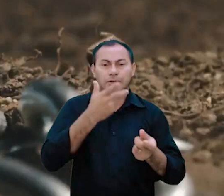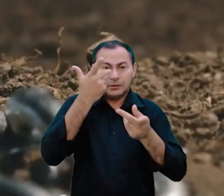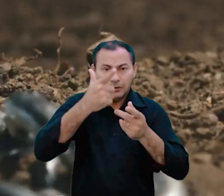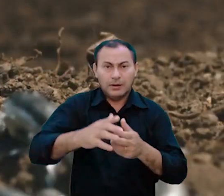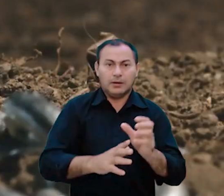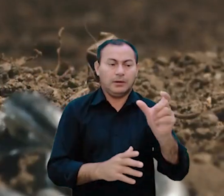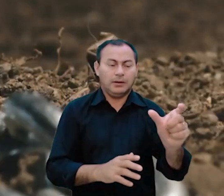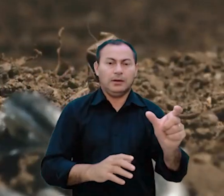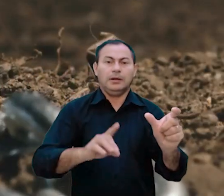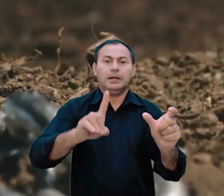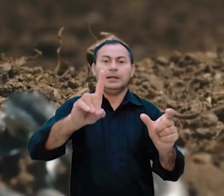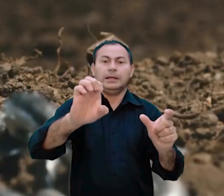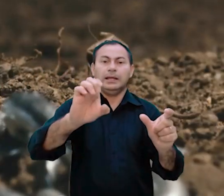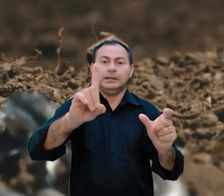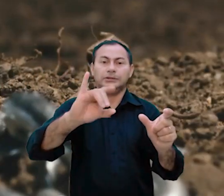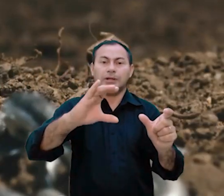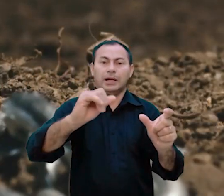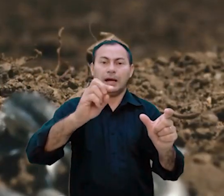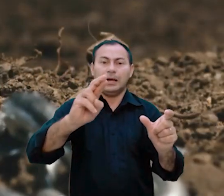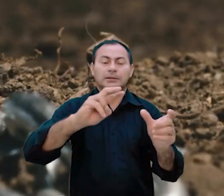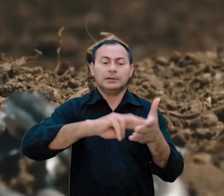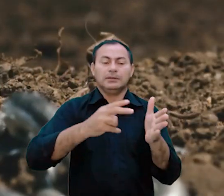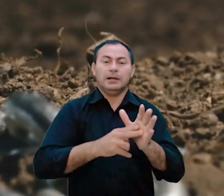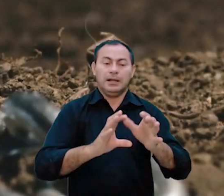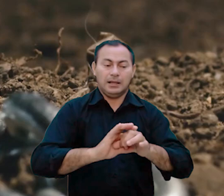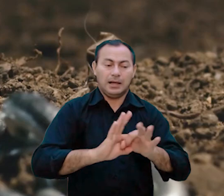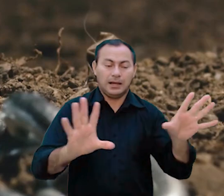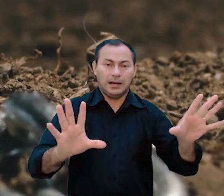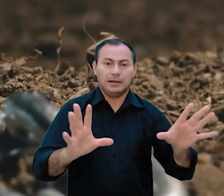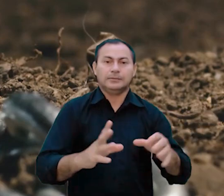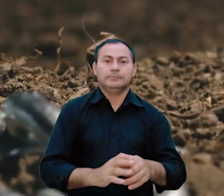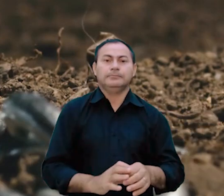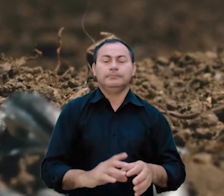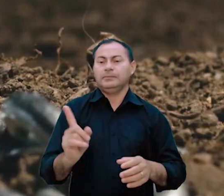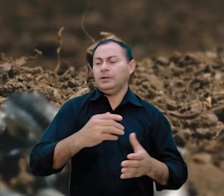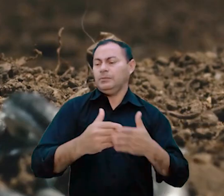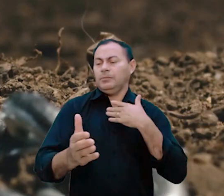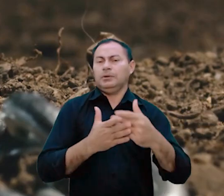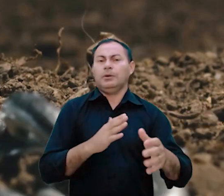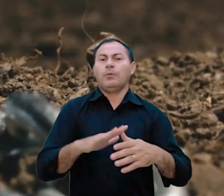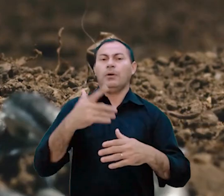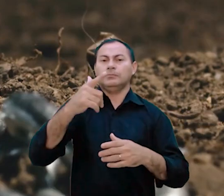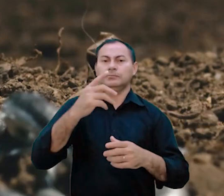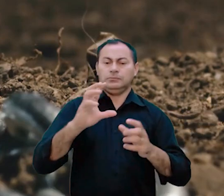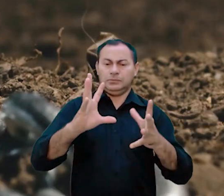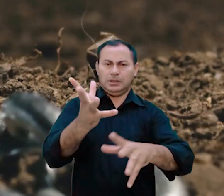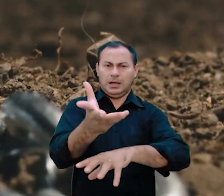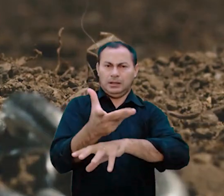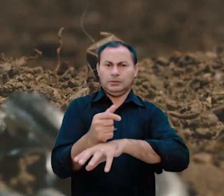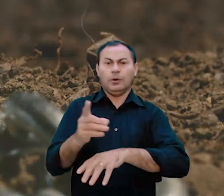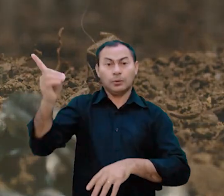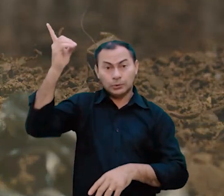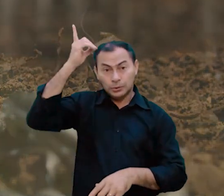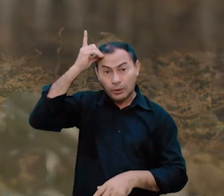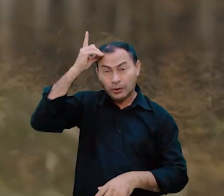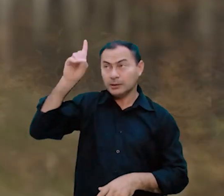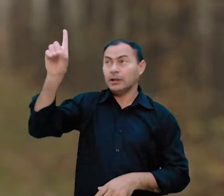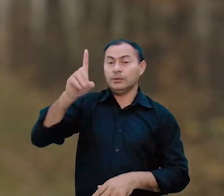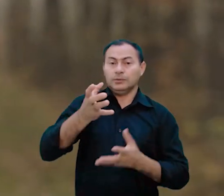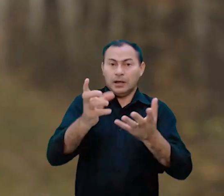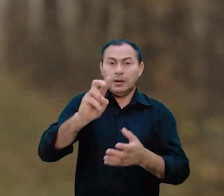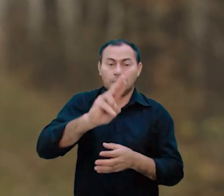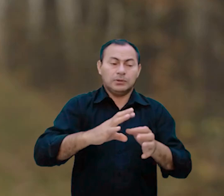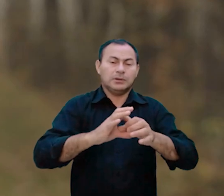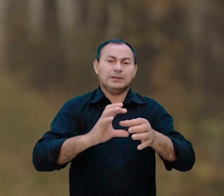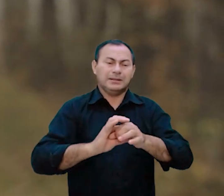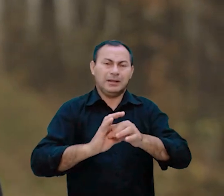Vou repetir. A palavra dedicar significa largar. Não importa quais sejam seus talentos ou dons, Deus quer que